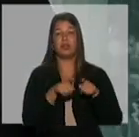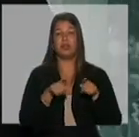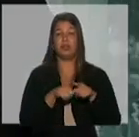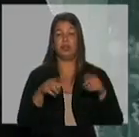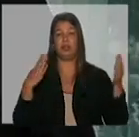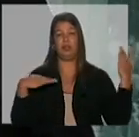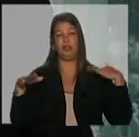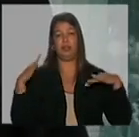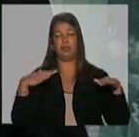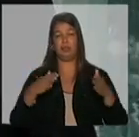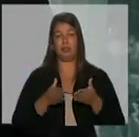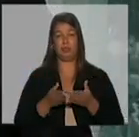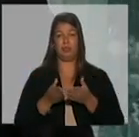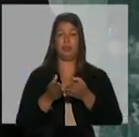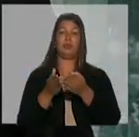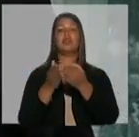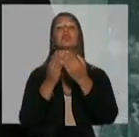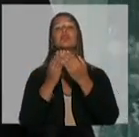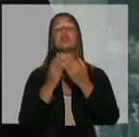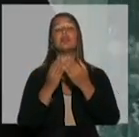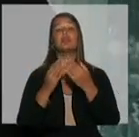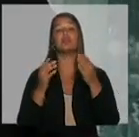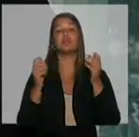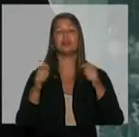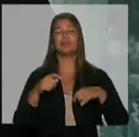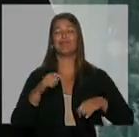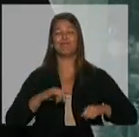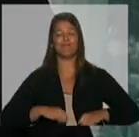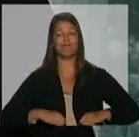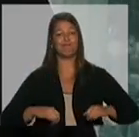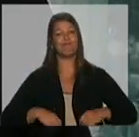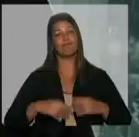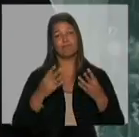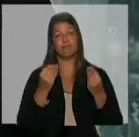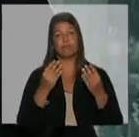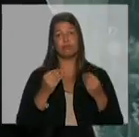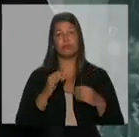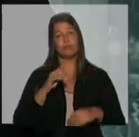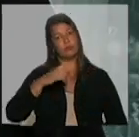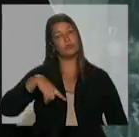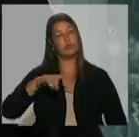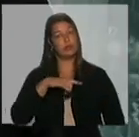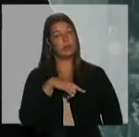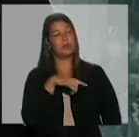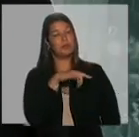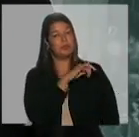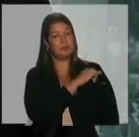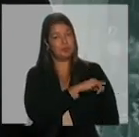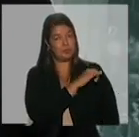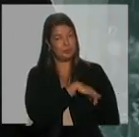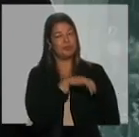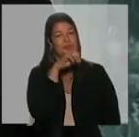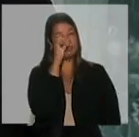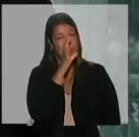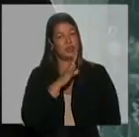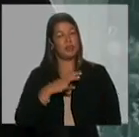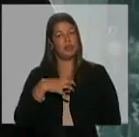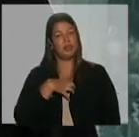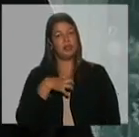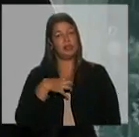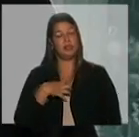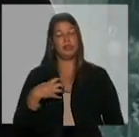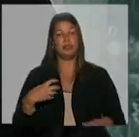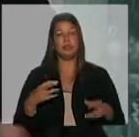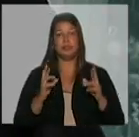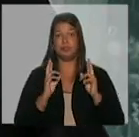para a indústria naval, né, sofre muito com tudo isso. E claro que todos nós, como brasileiros, como cariocas, né, nós